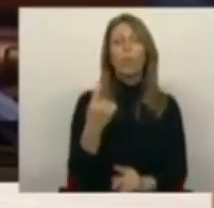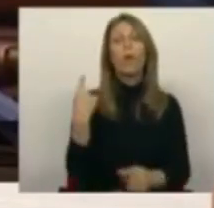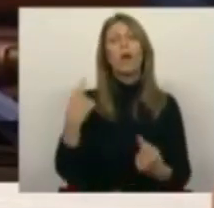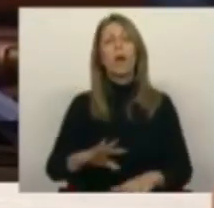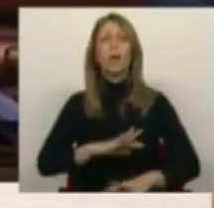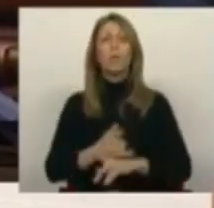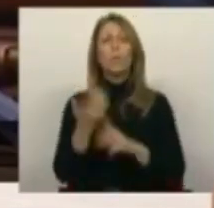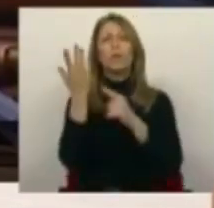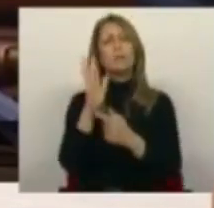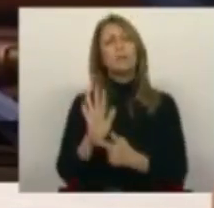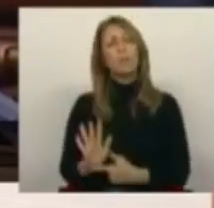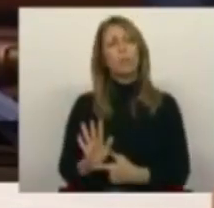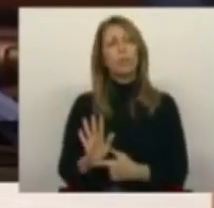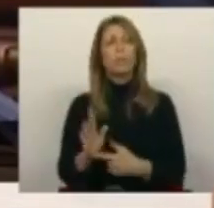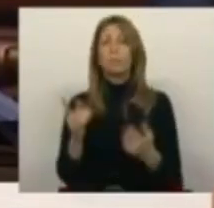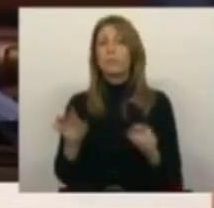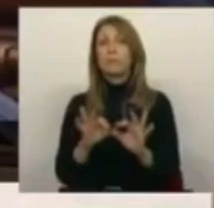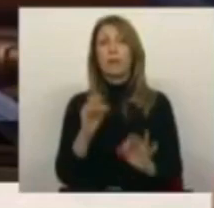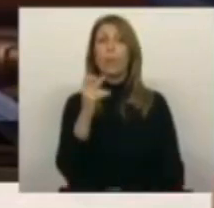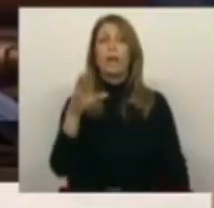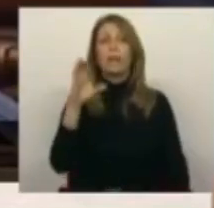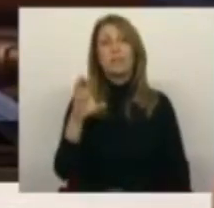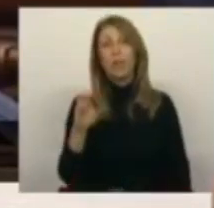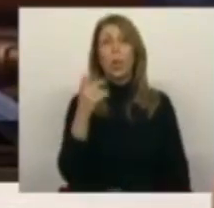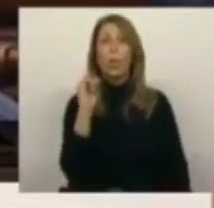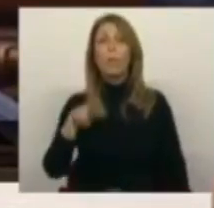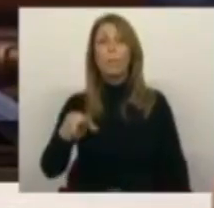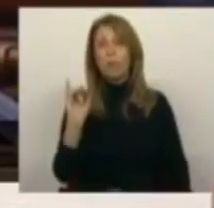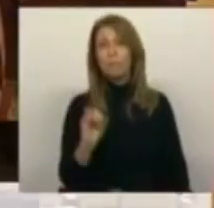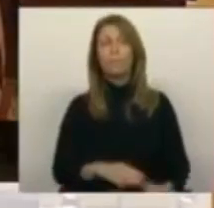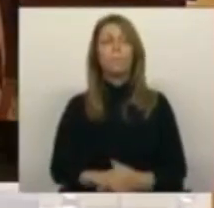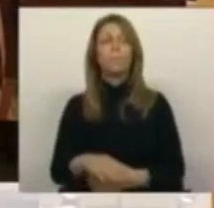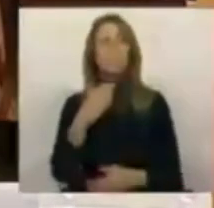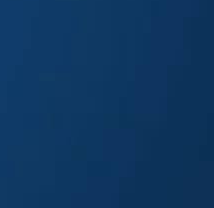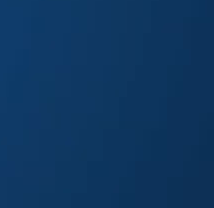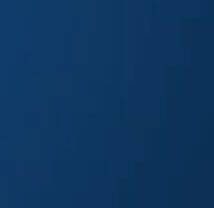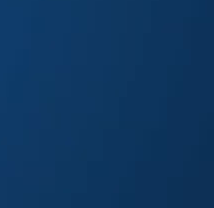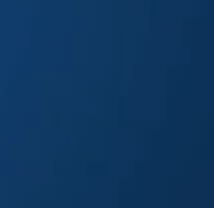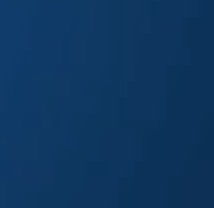exemplos, nomeadamente como a questão do IRC ou do AMI. Muito obrigado, Sr. Ministro.